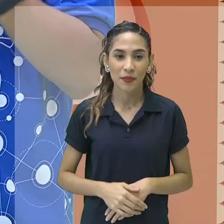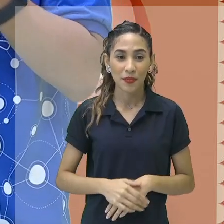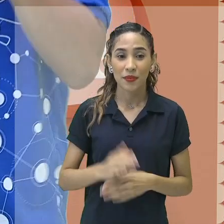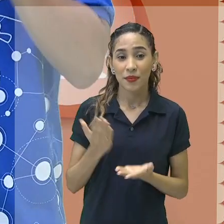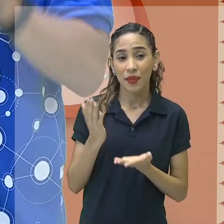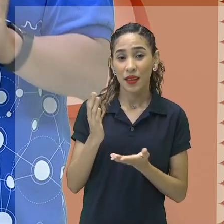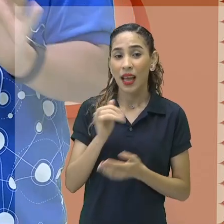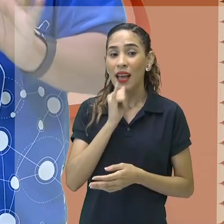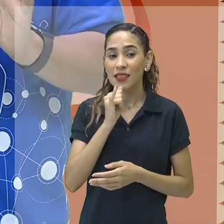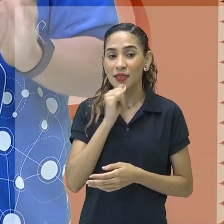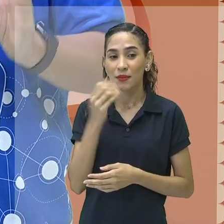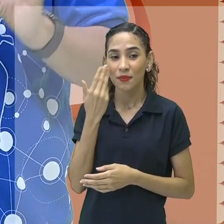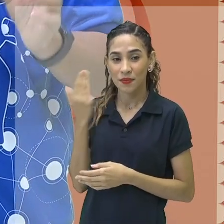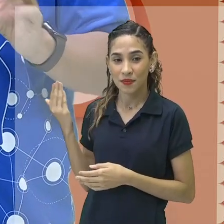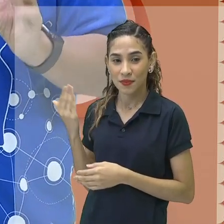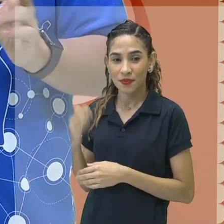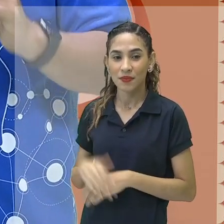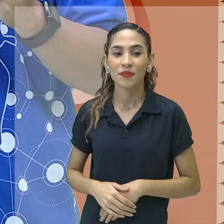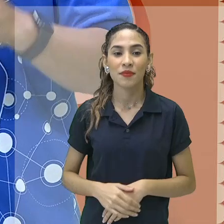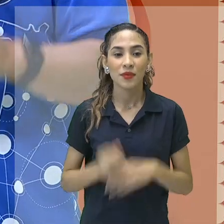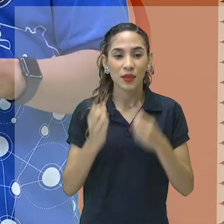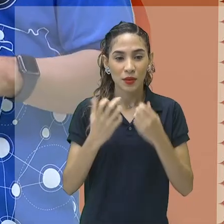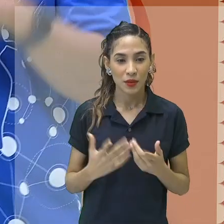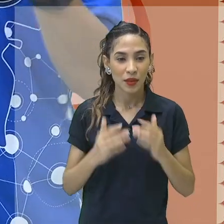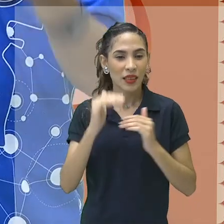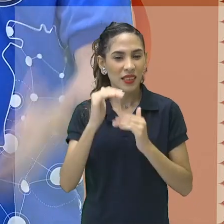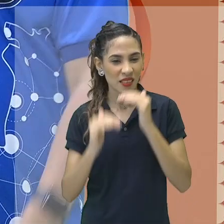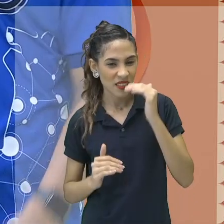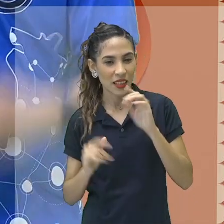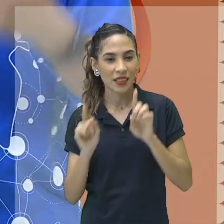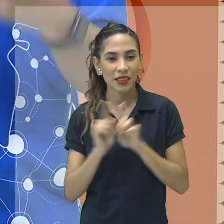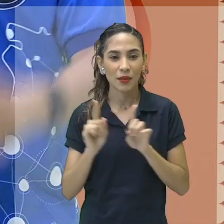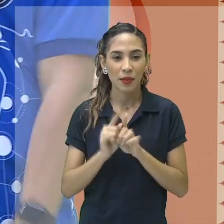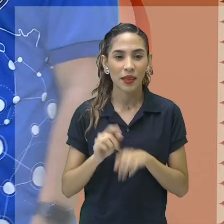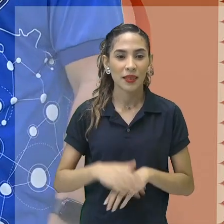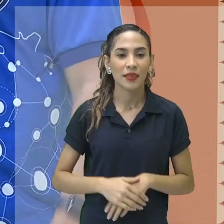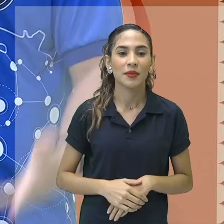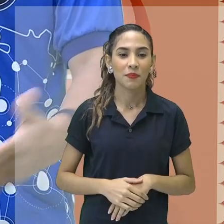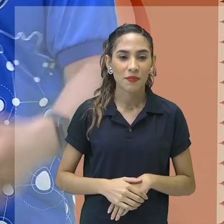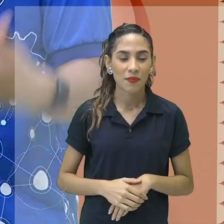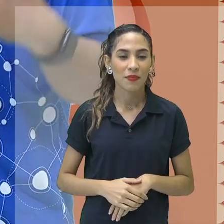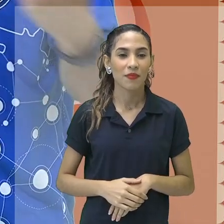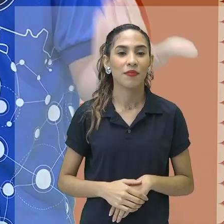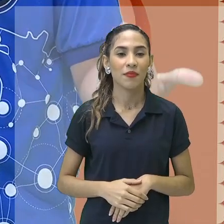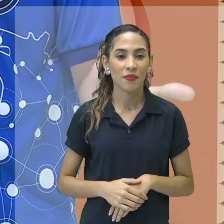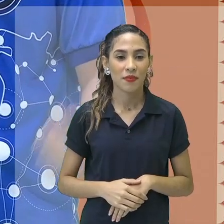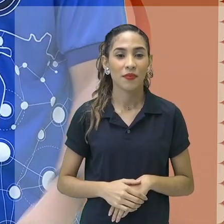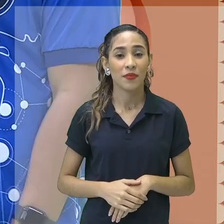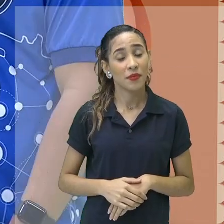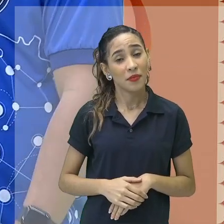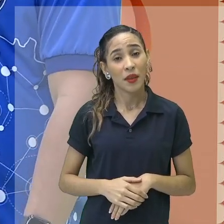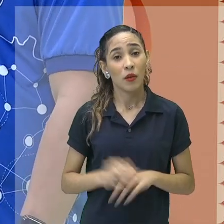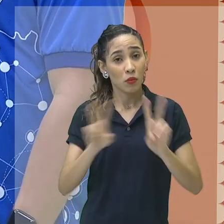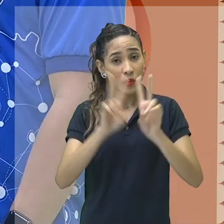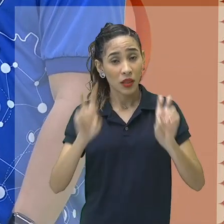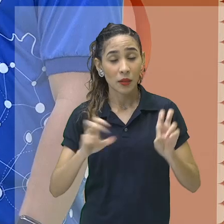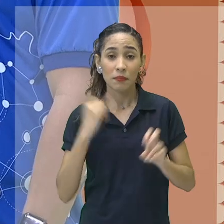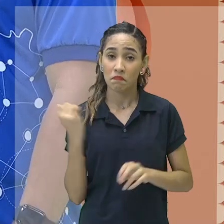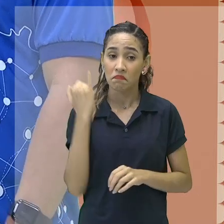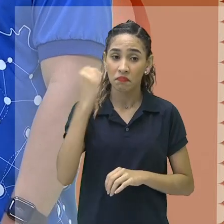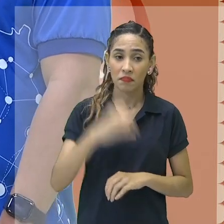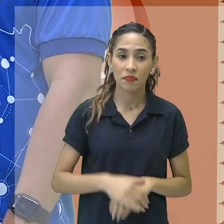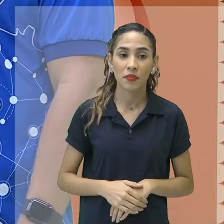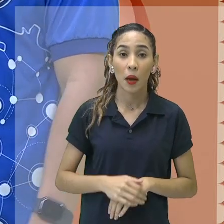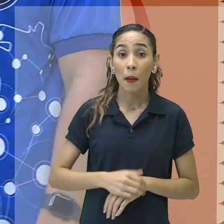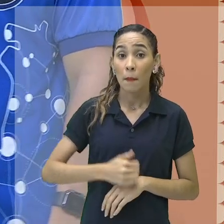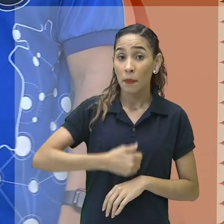bem legais que tratam sobre essa coisa aí da desigualdade, né? De maneira um pouco mais artística, mais bonitinha também, né? Apesar de ser um assunto muito sério, né? A primeira